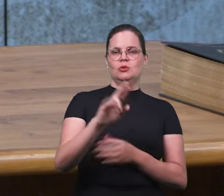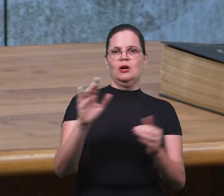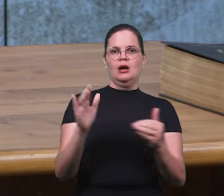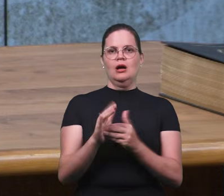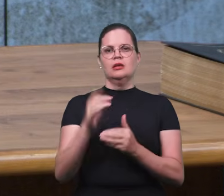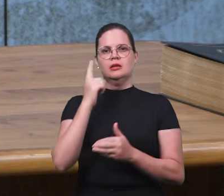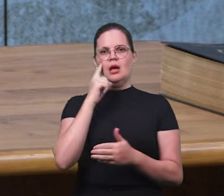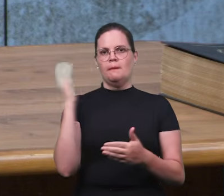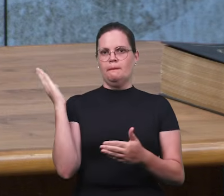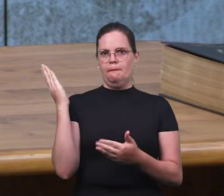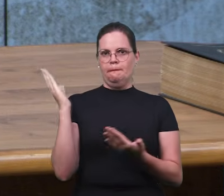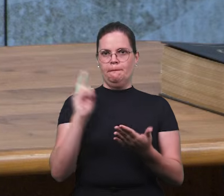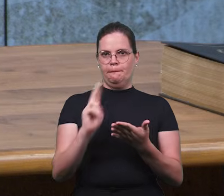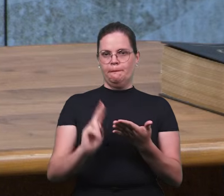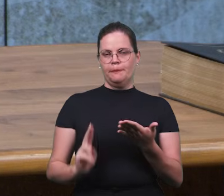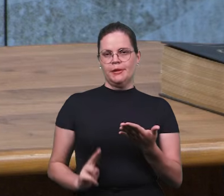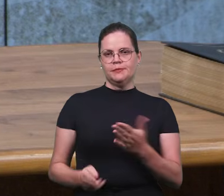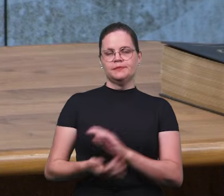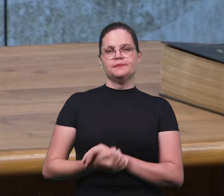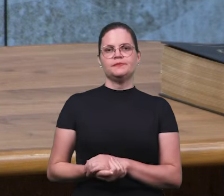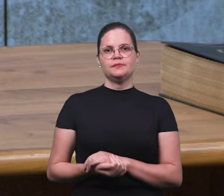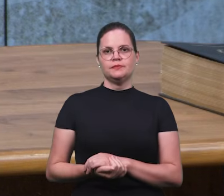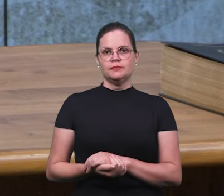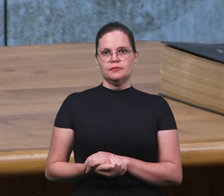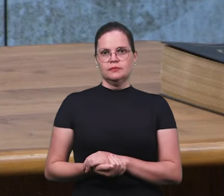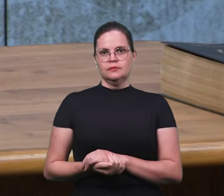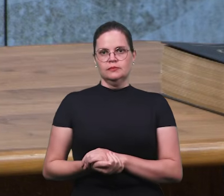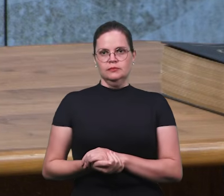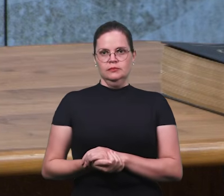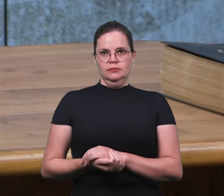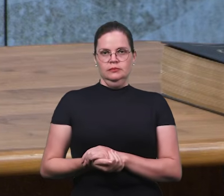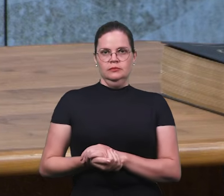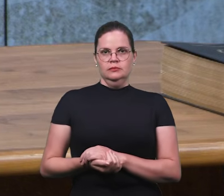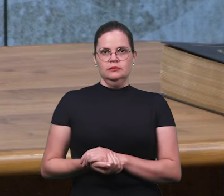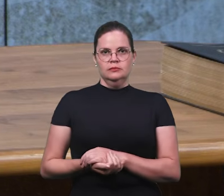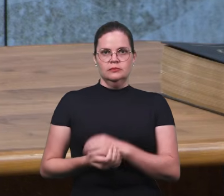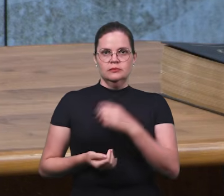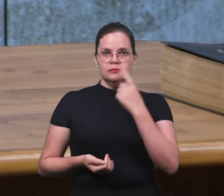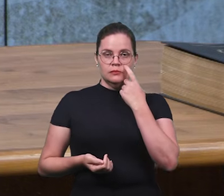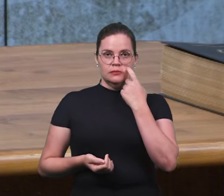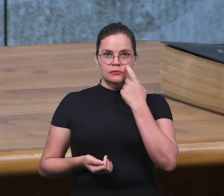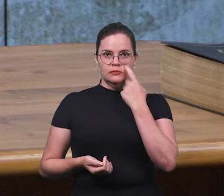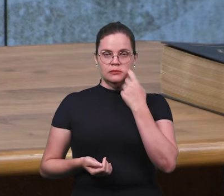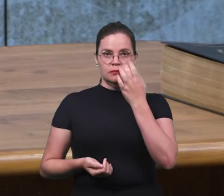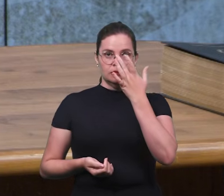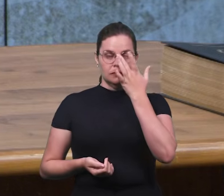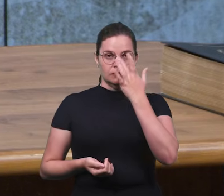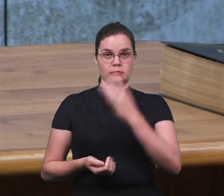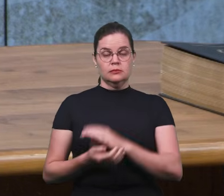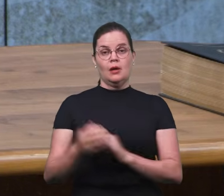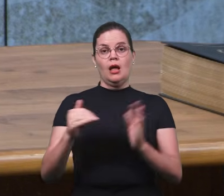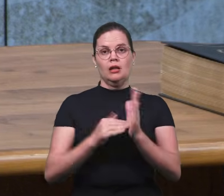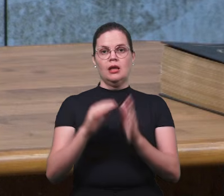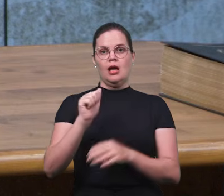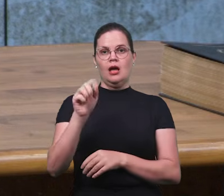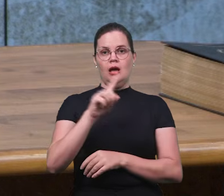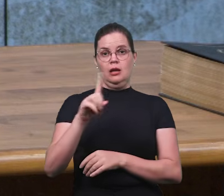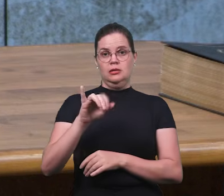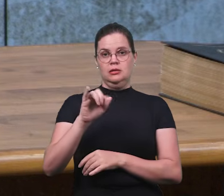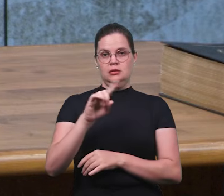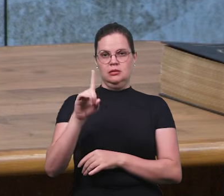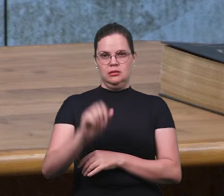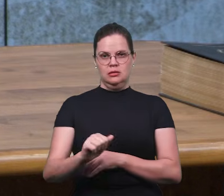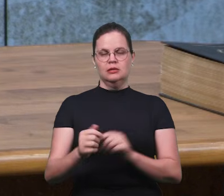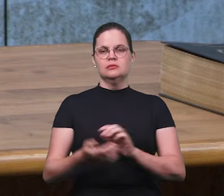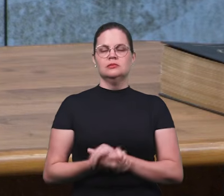Eliasibe, Matanias, Jeremote, Zabade e Aziza, e dos filhos